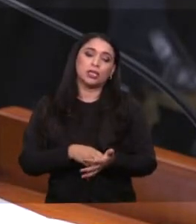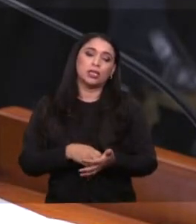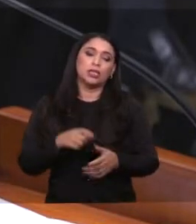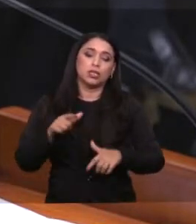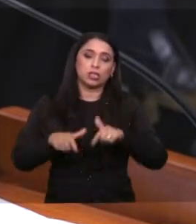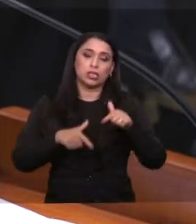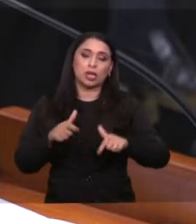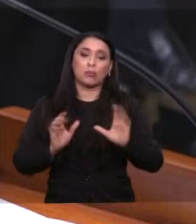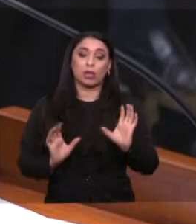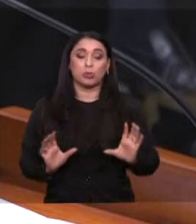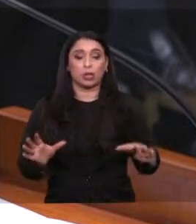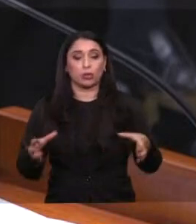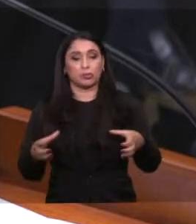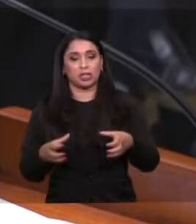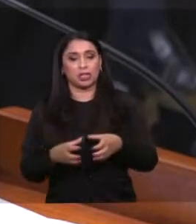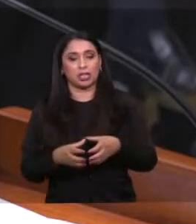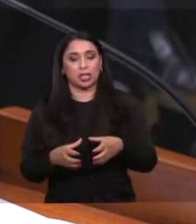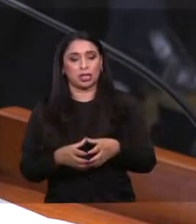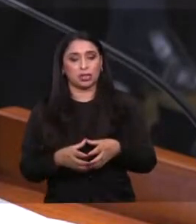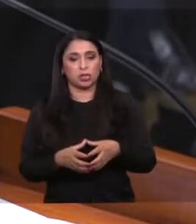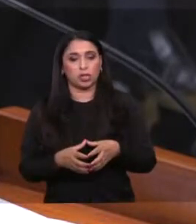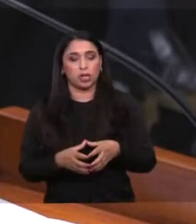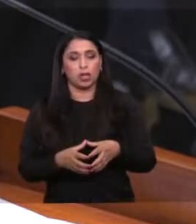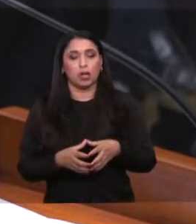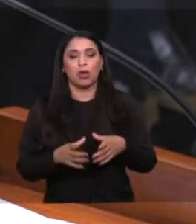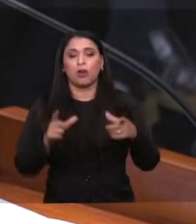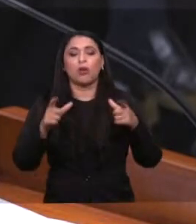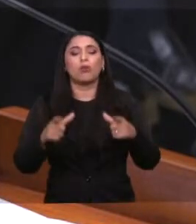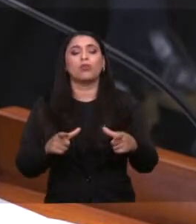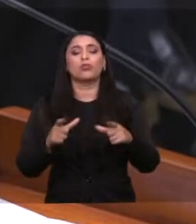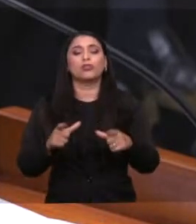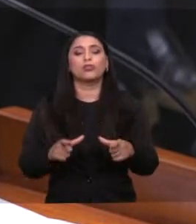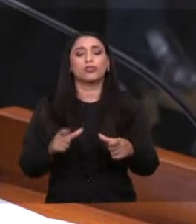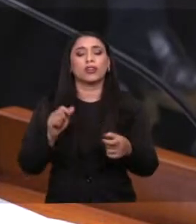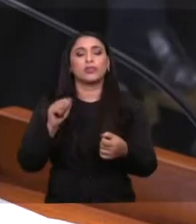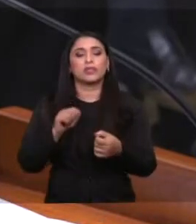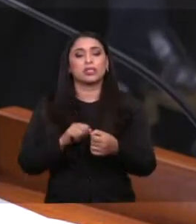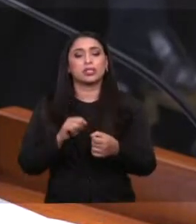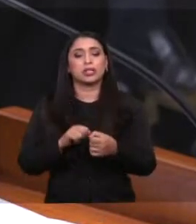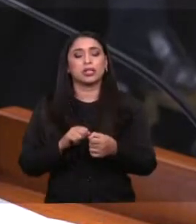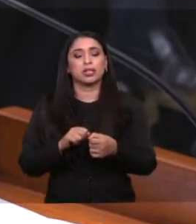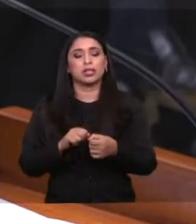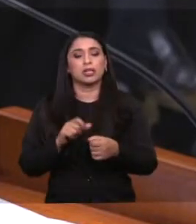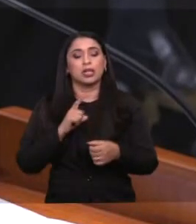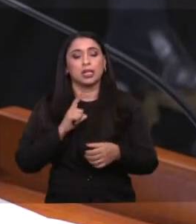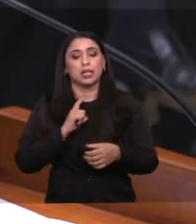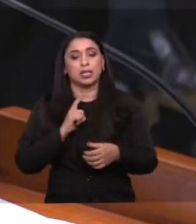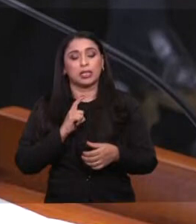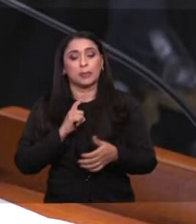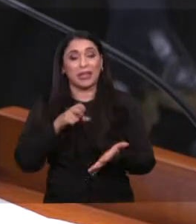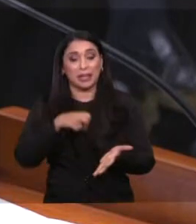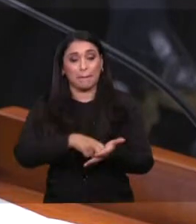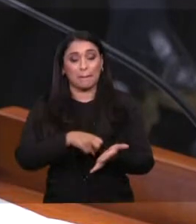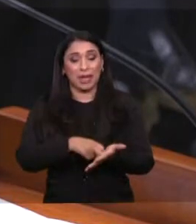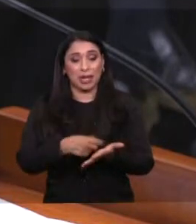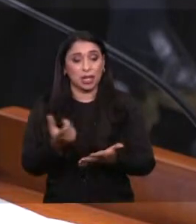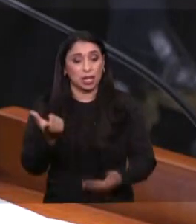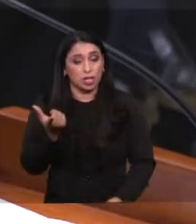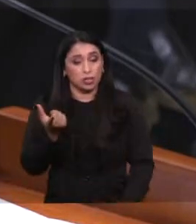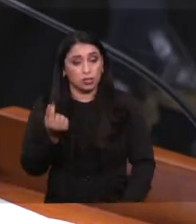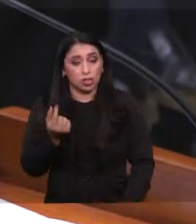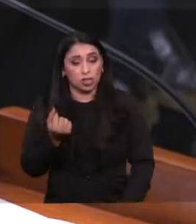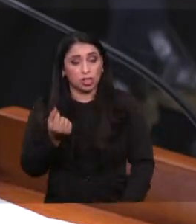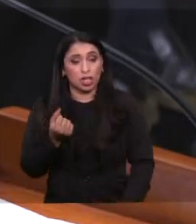serviço à comunidade, em que local será prestado, e com relação à pena pecuniária, a quem